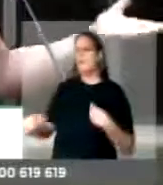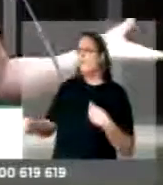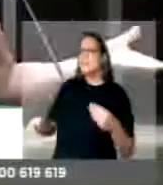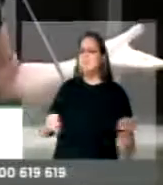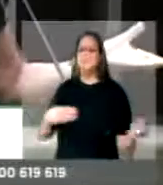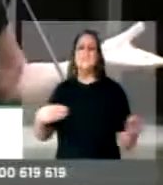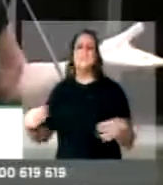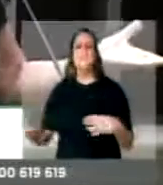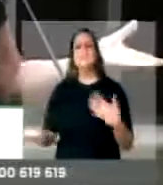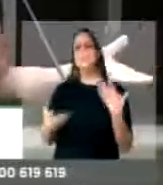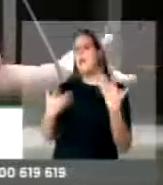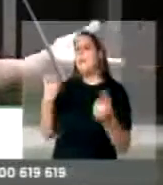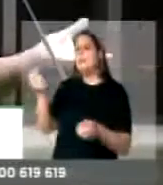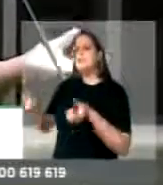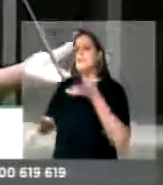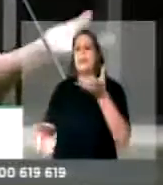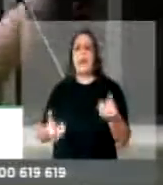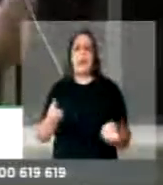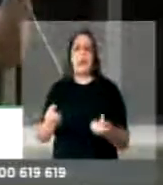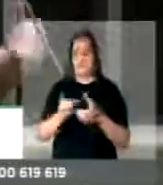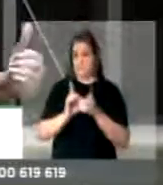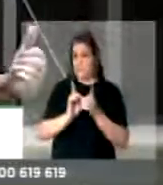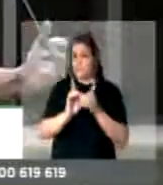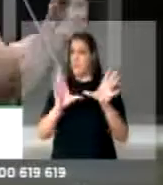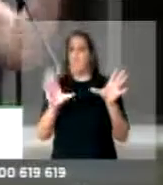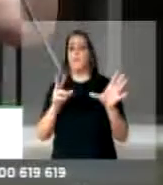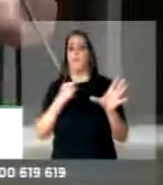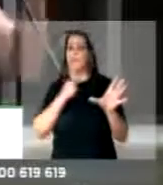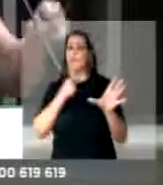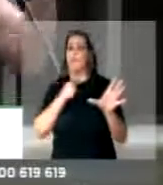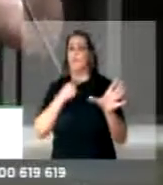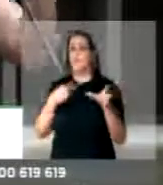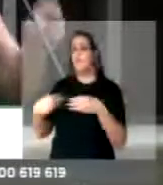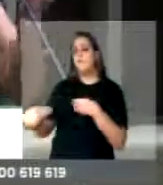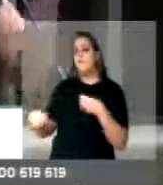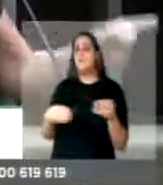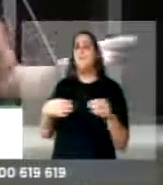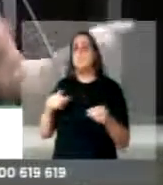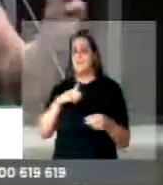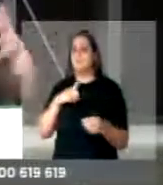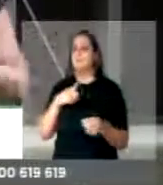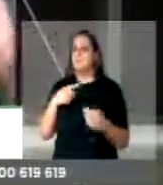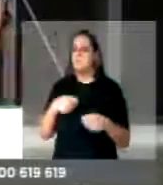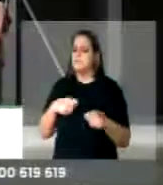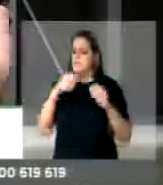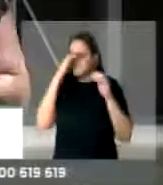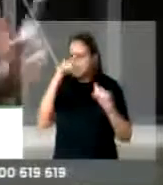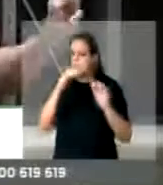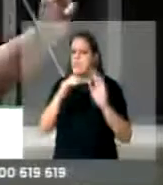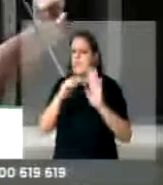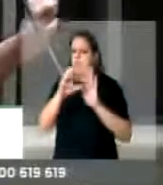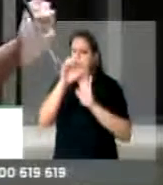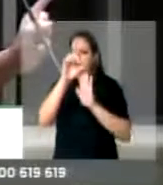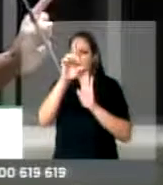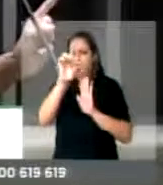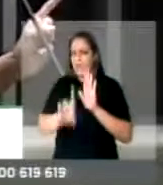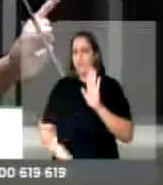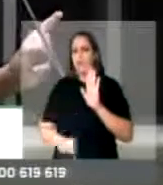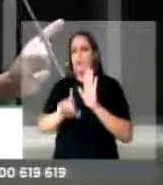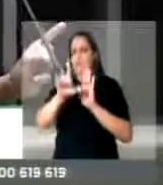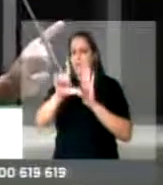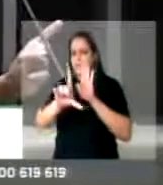Estado Democrático de Direito, porque ele assegura os direitos fundamentais previstos na nossa